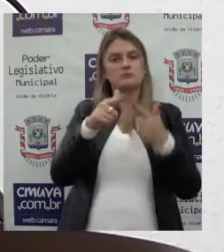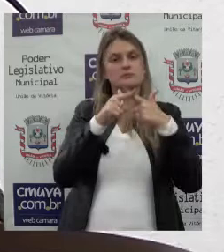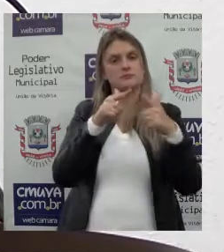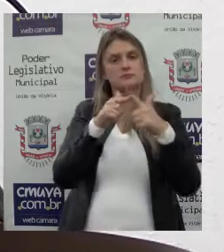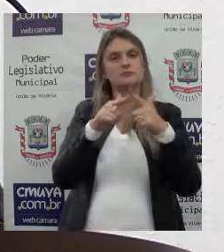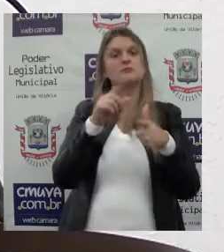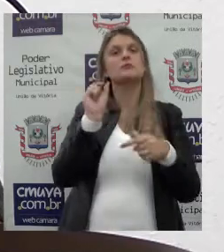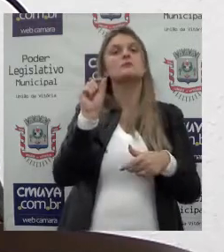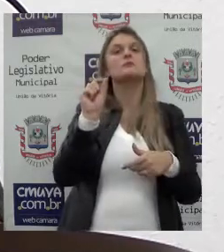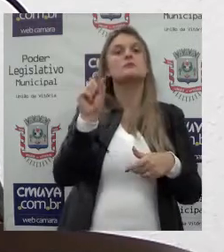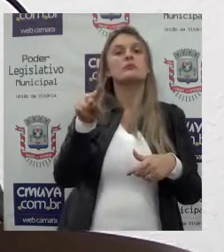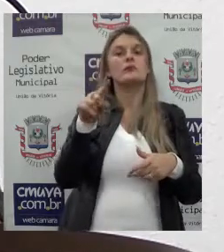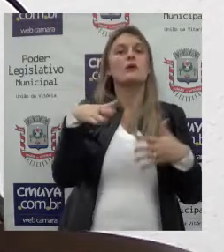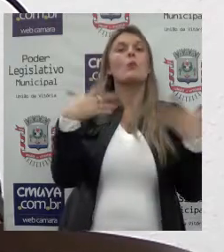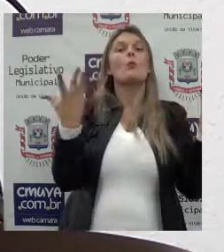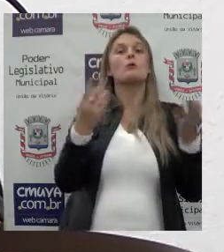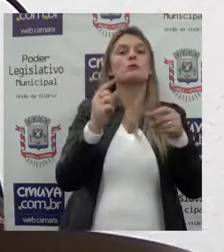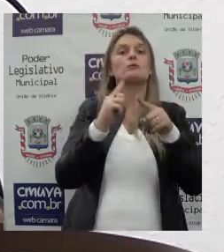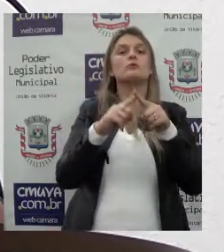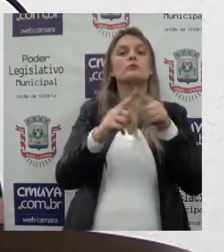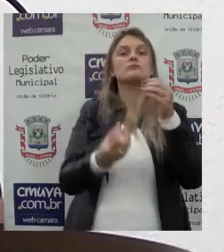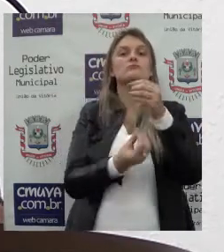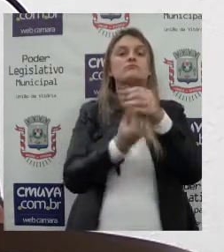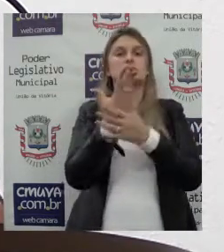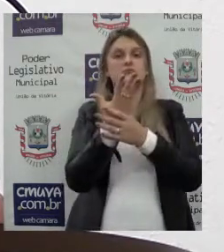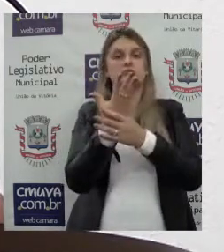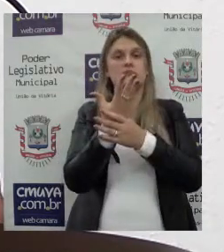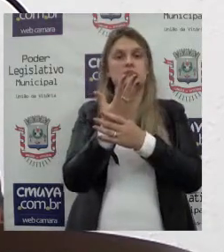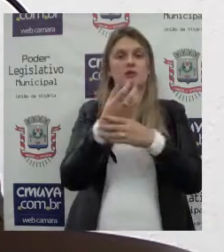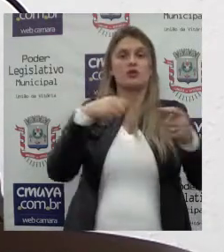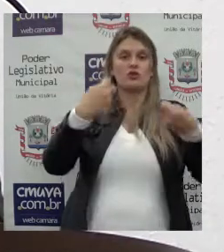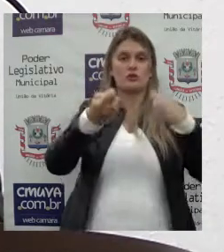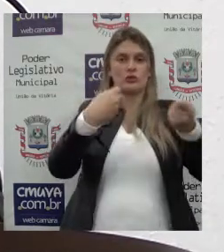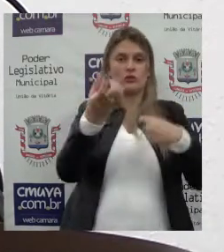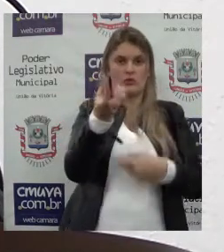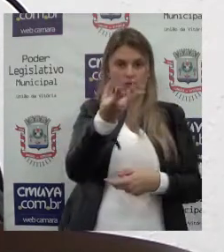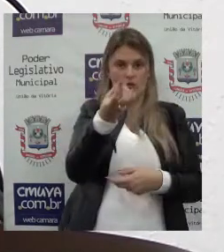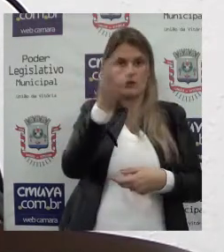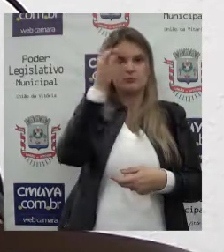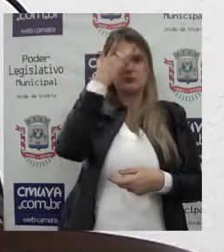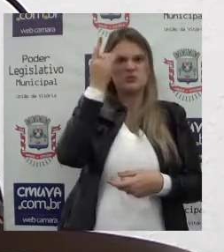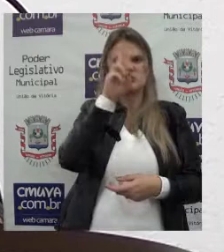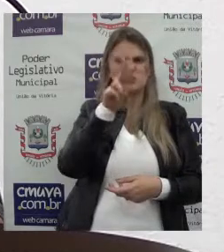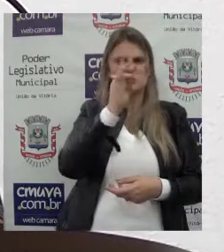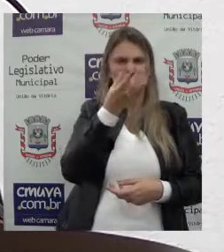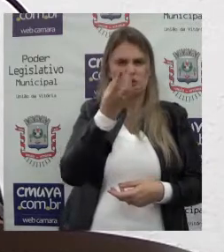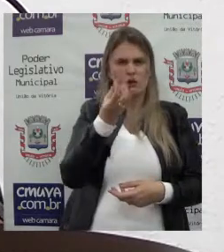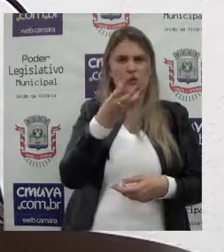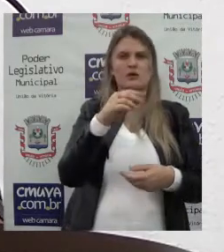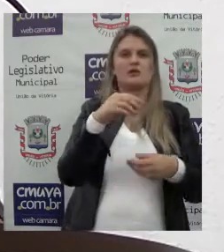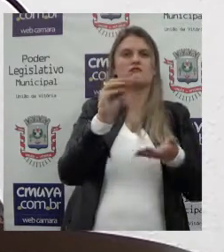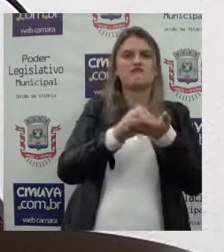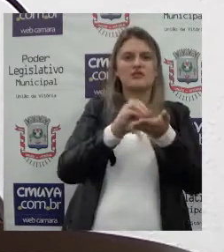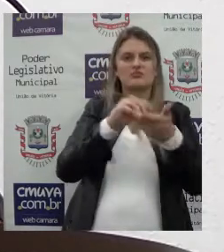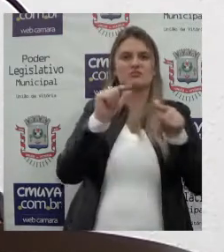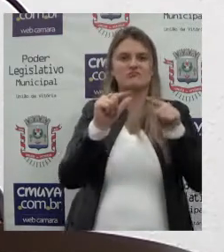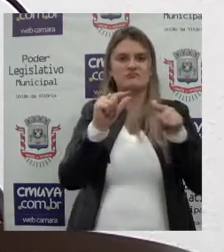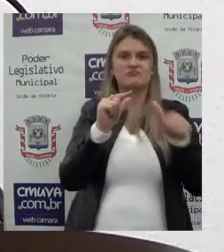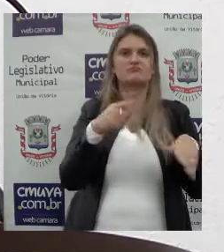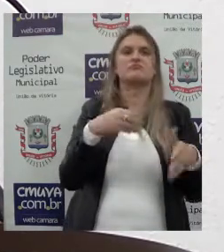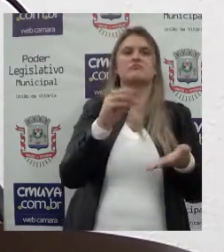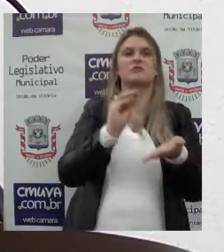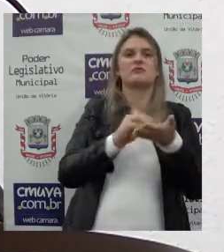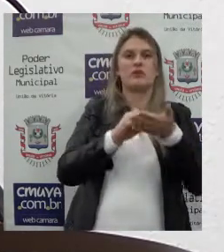municípios, que seria o problema do que é. Qual que é a causa? O tráfico de droga, o usuário de droga, a falta de